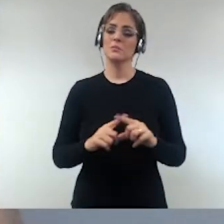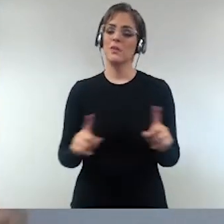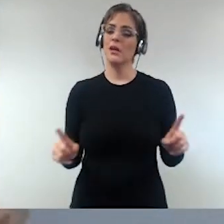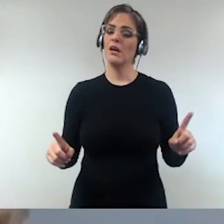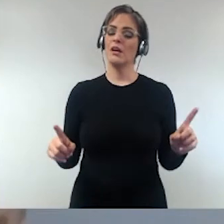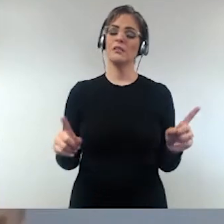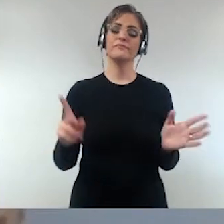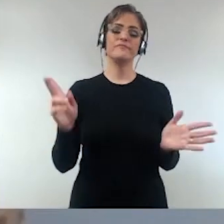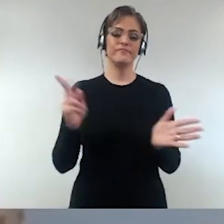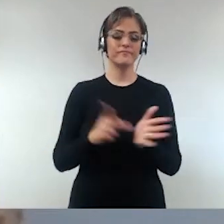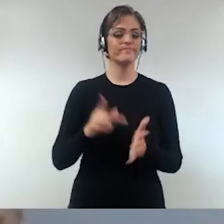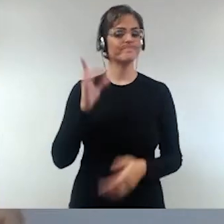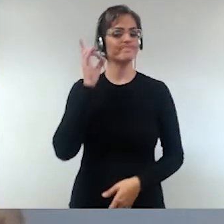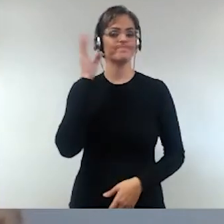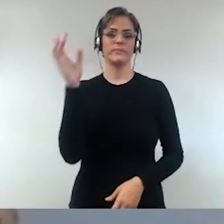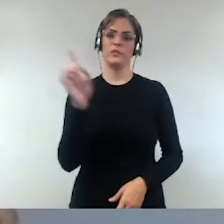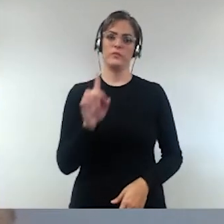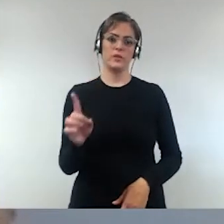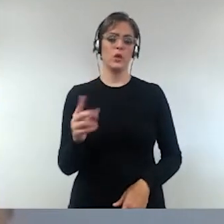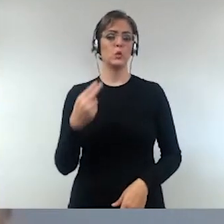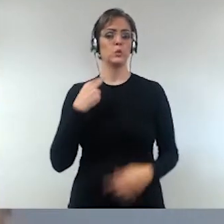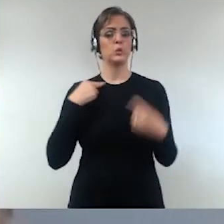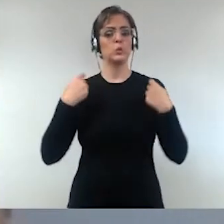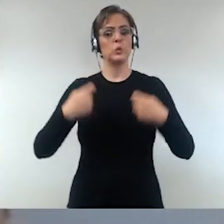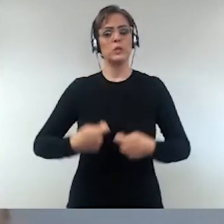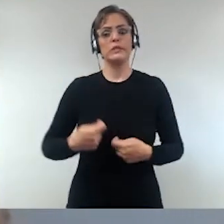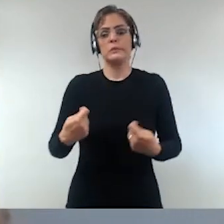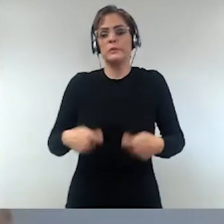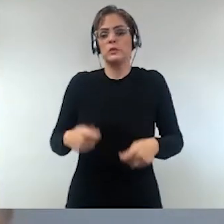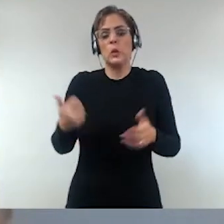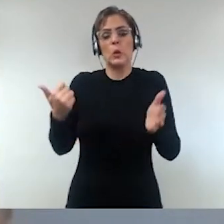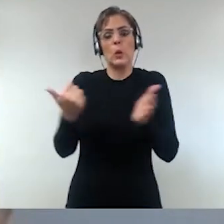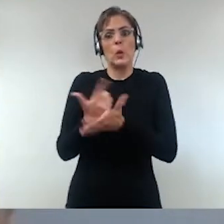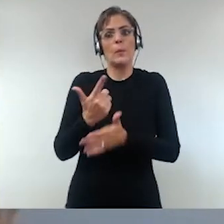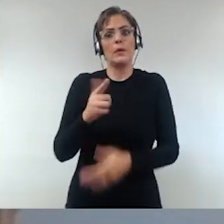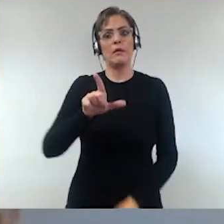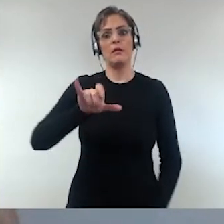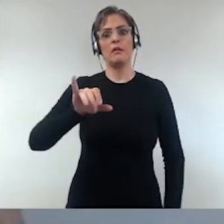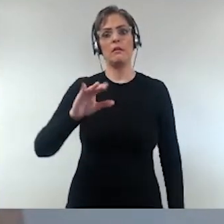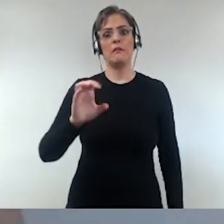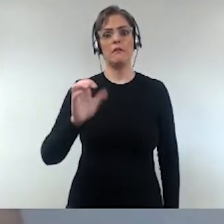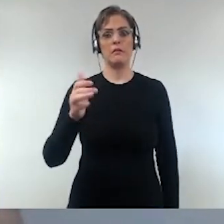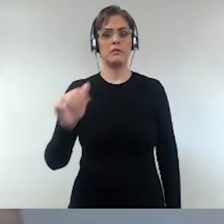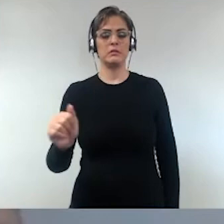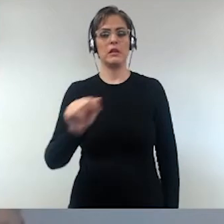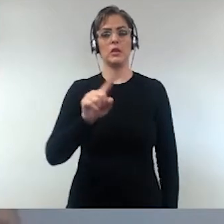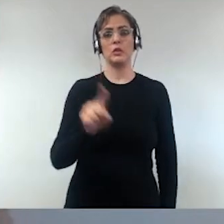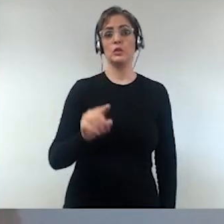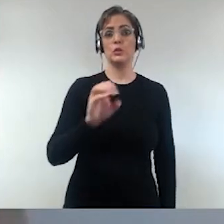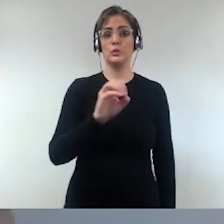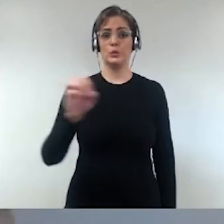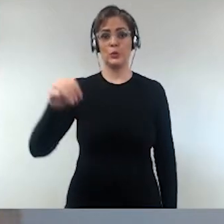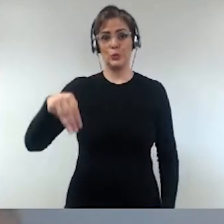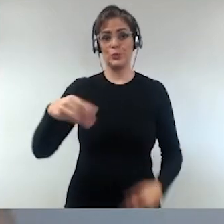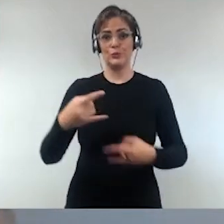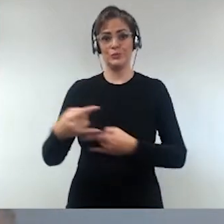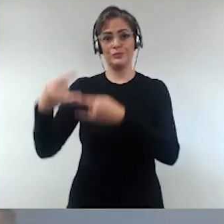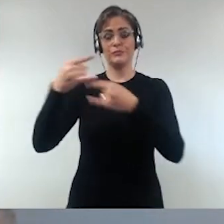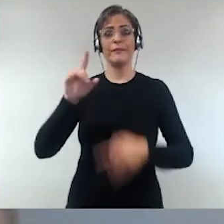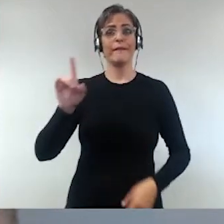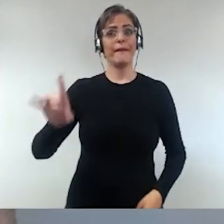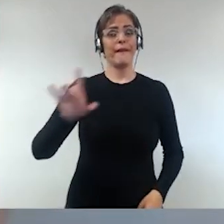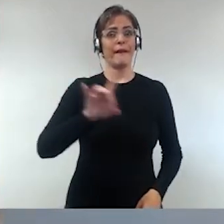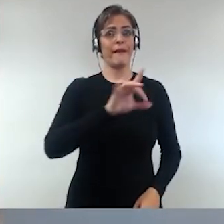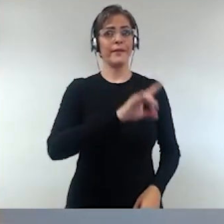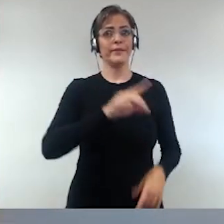confuso. Os juízes acabaram tendo muitos que comprar licenças de Zoom. Cada tribunal usa uma plataforma,